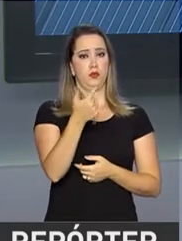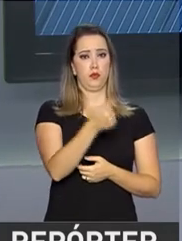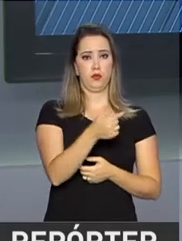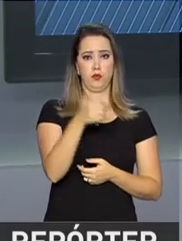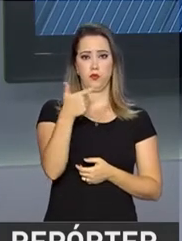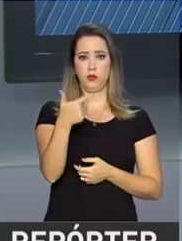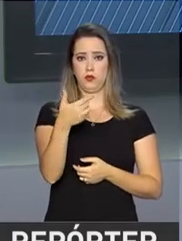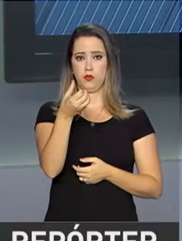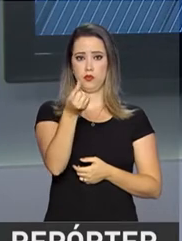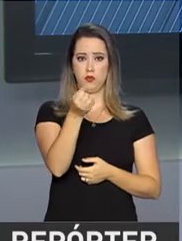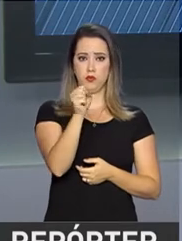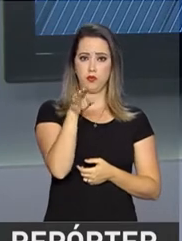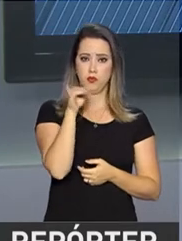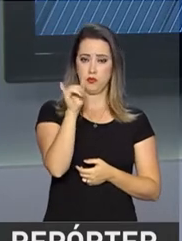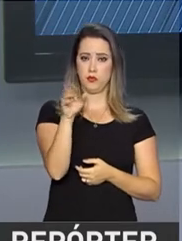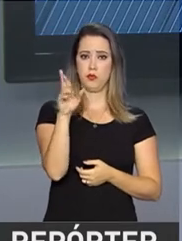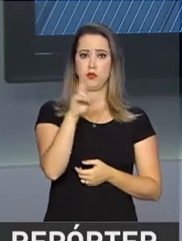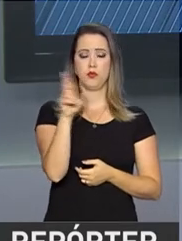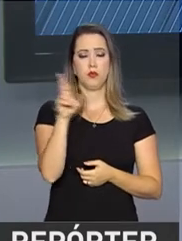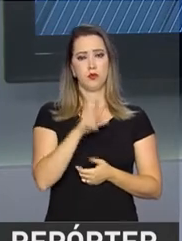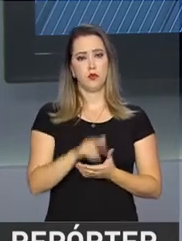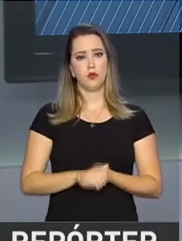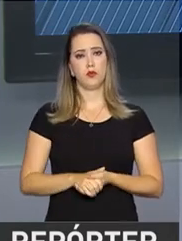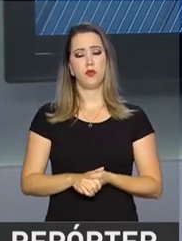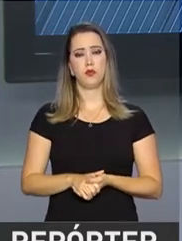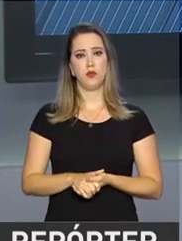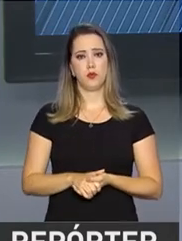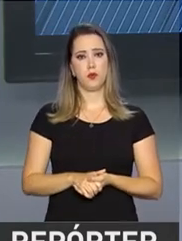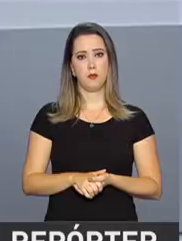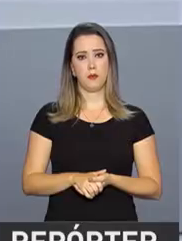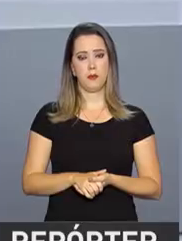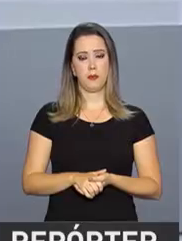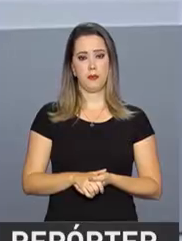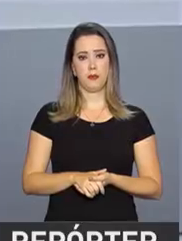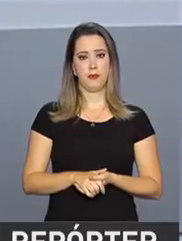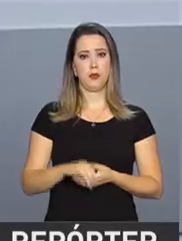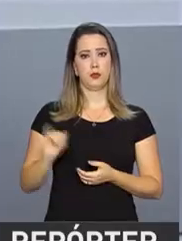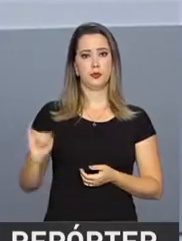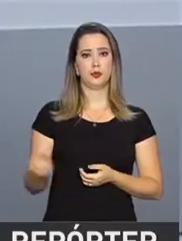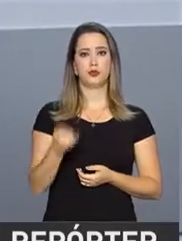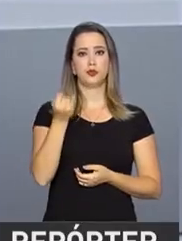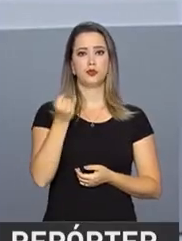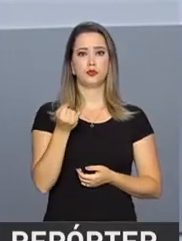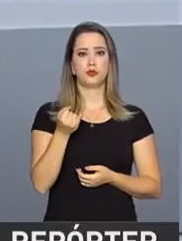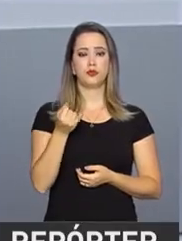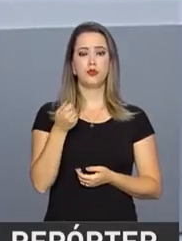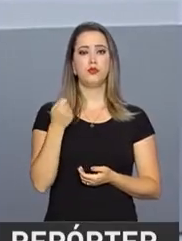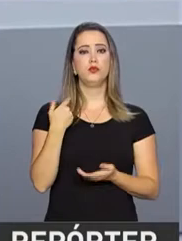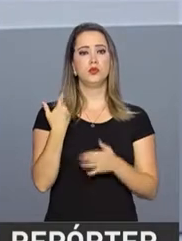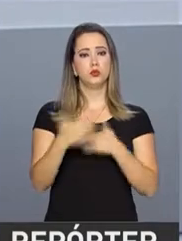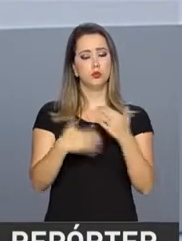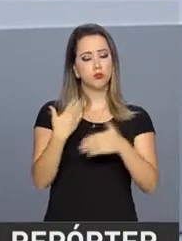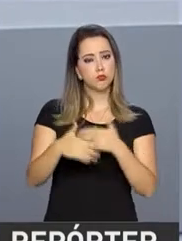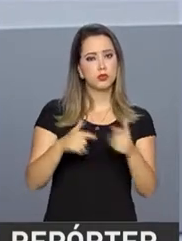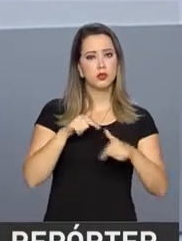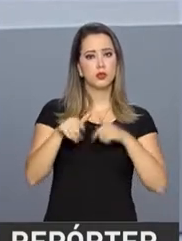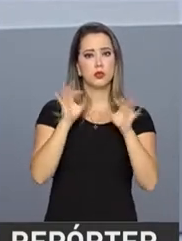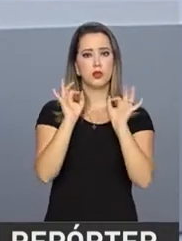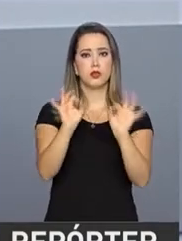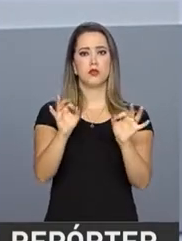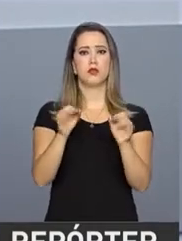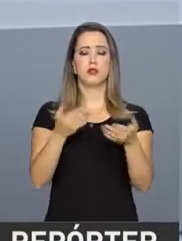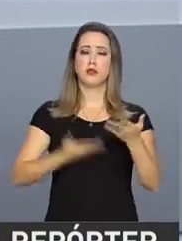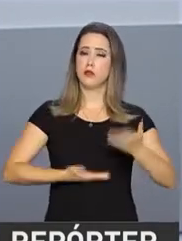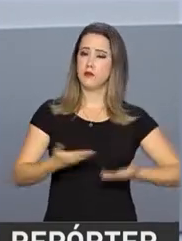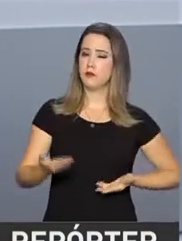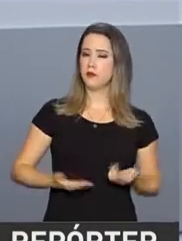de 268 milhões e 800 milhões de reais oportunidade para ter uma carreira estável e servir